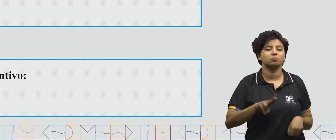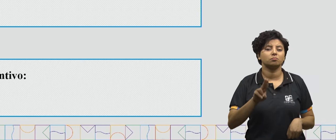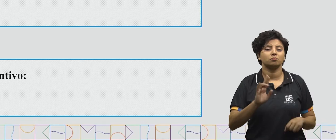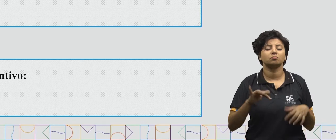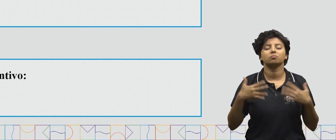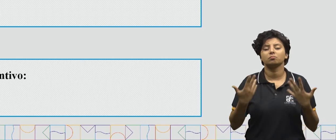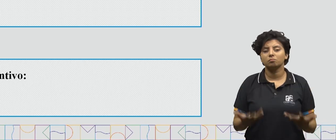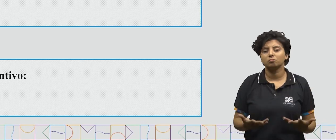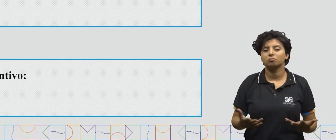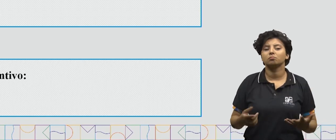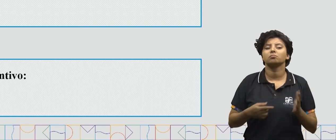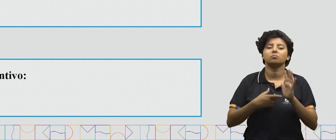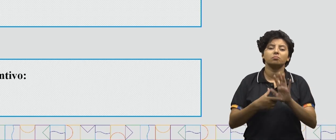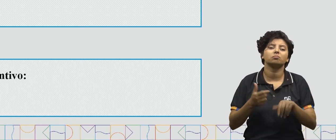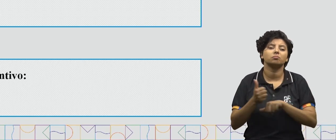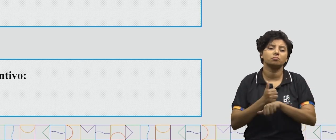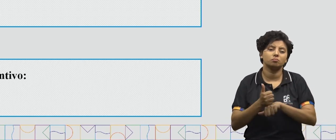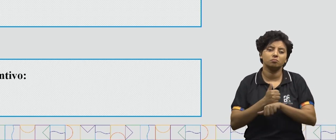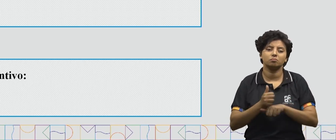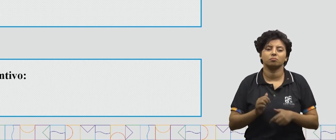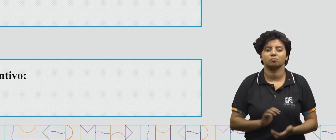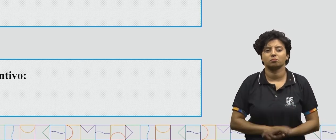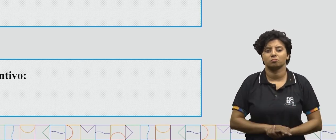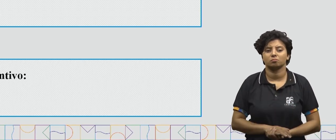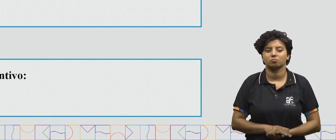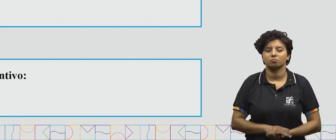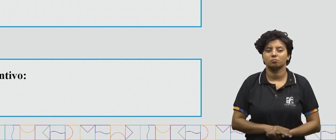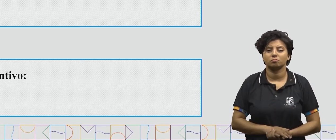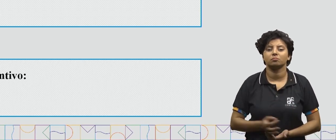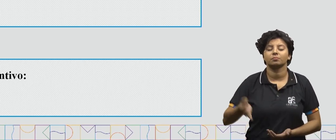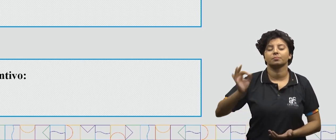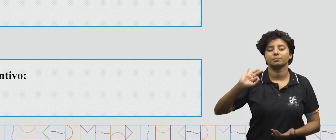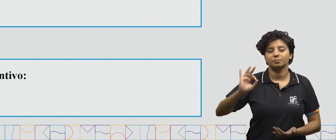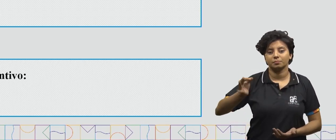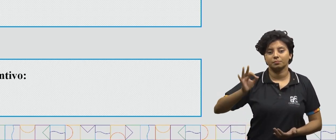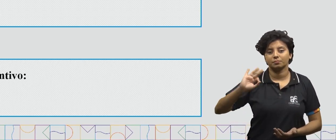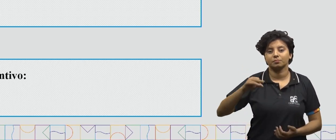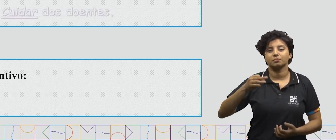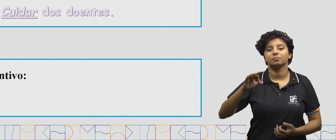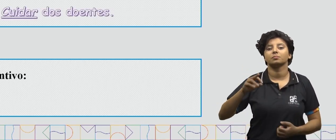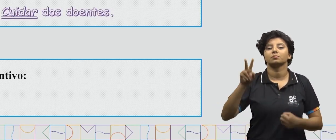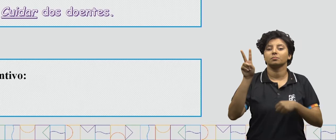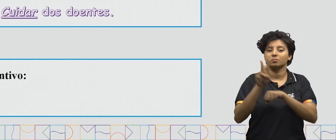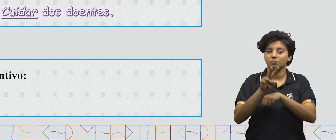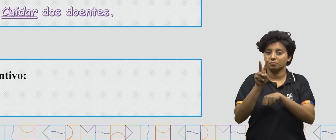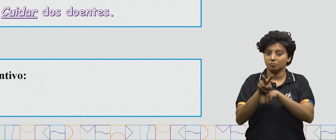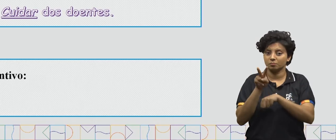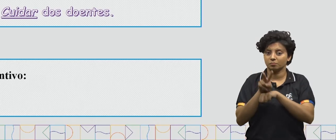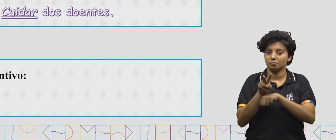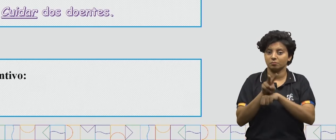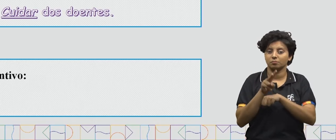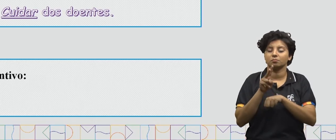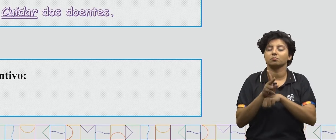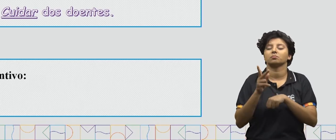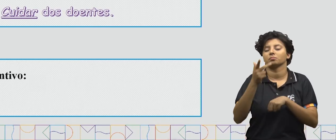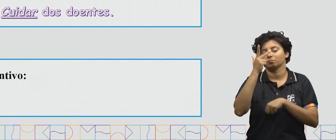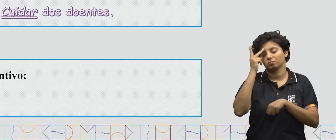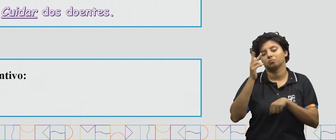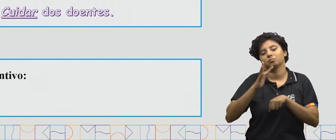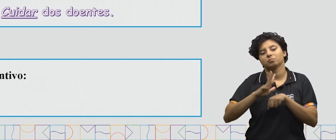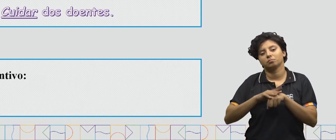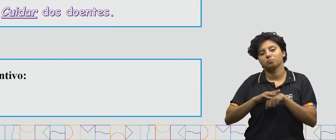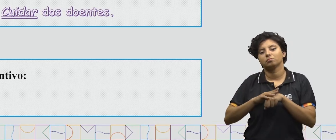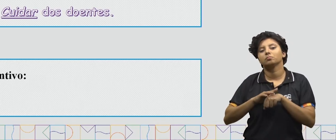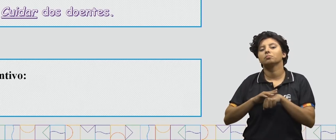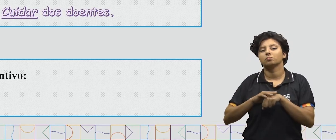podemos utilizar para indicar a função dele? É isso mesmo, o médico ele cuida dos